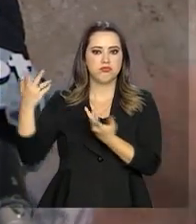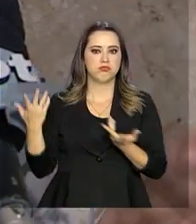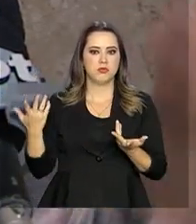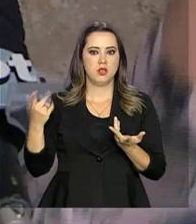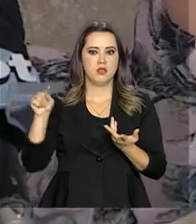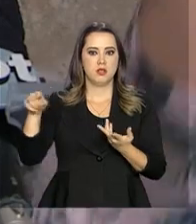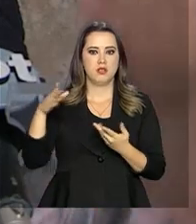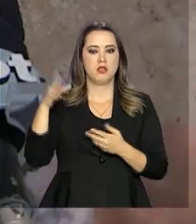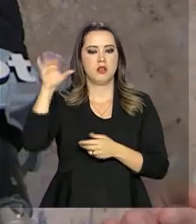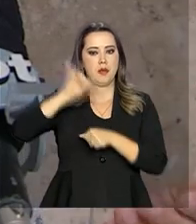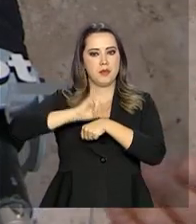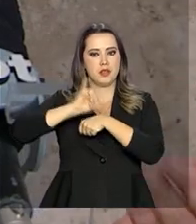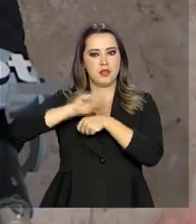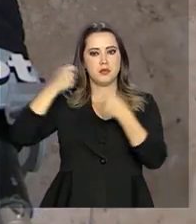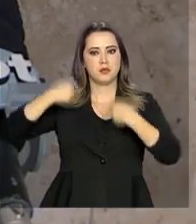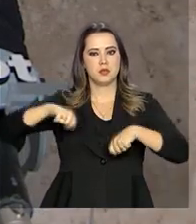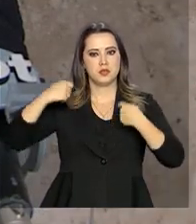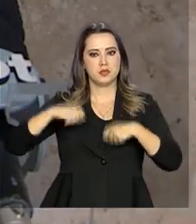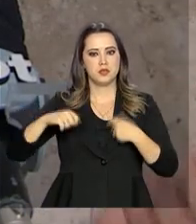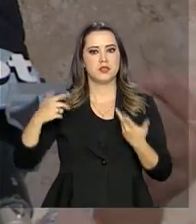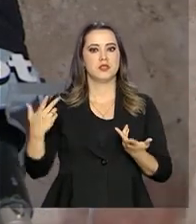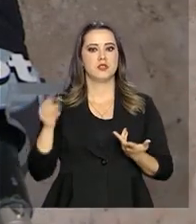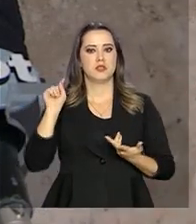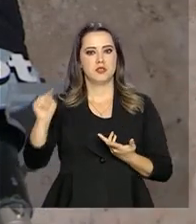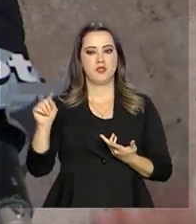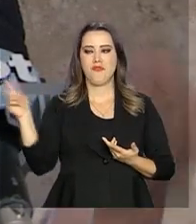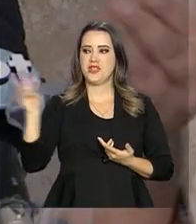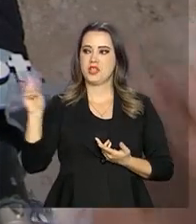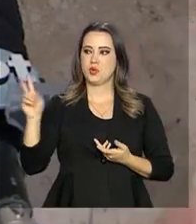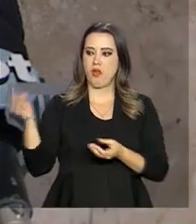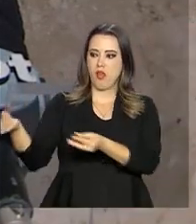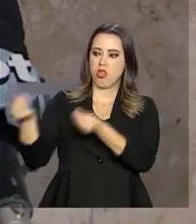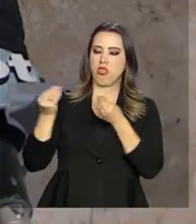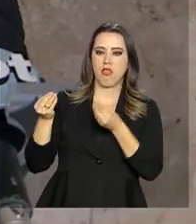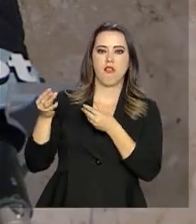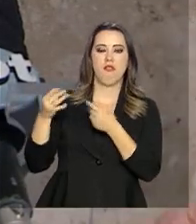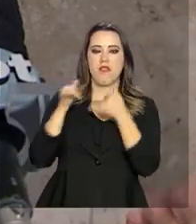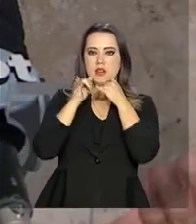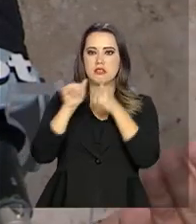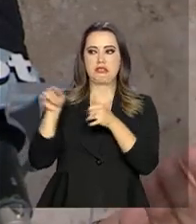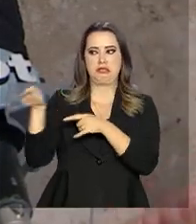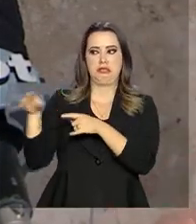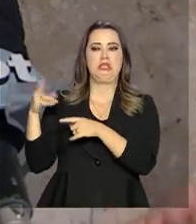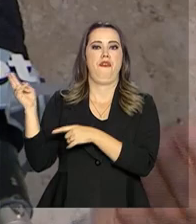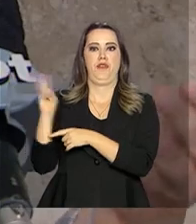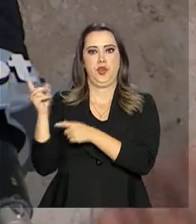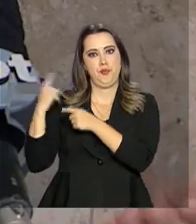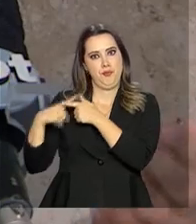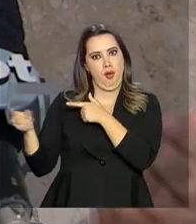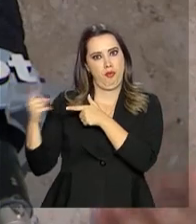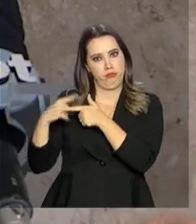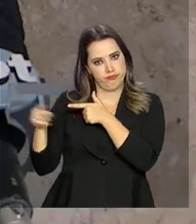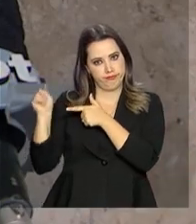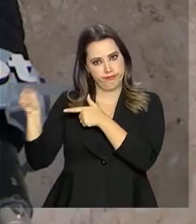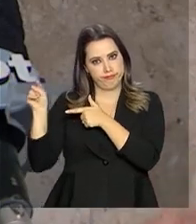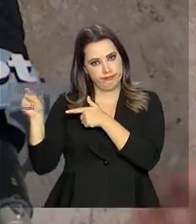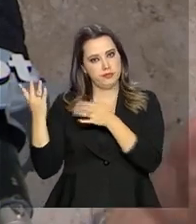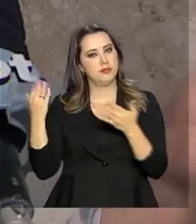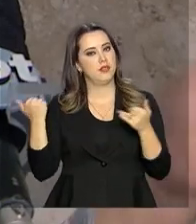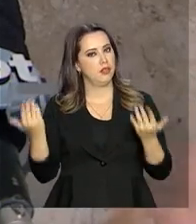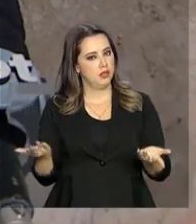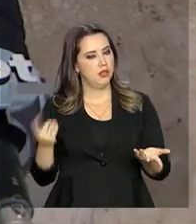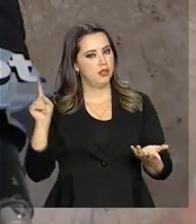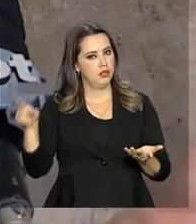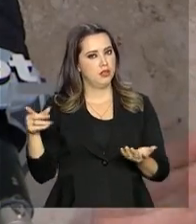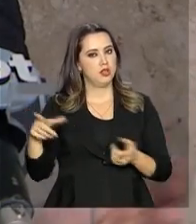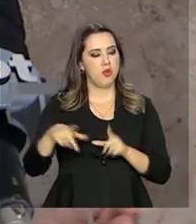tem problemas, inclusive dependência de fornecimento de energia elétrica da Venezuela, que está numa situação crítica. Então, em face dessa situação,